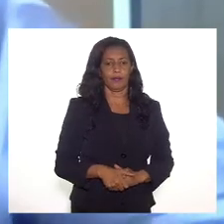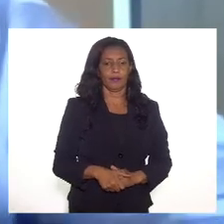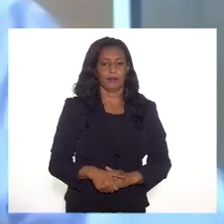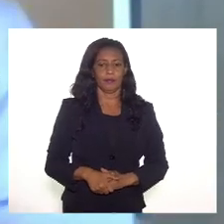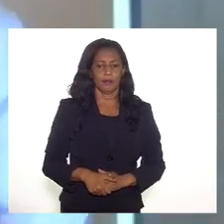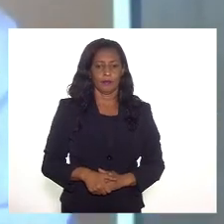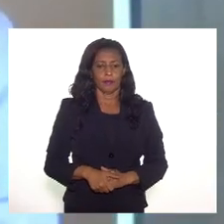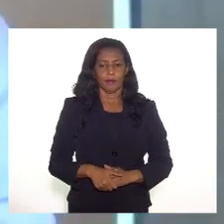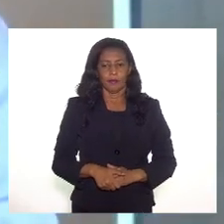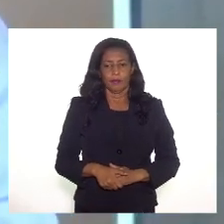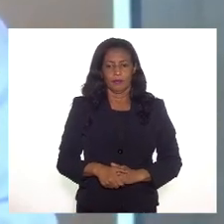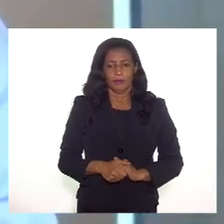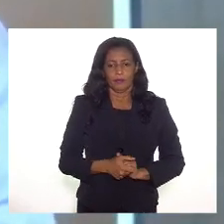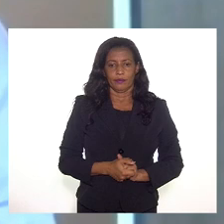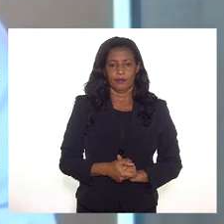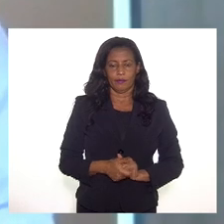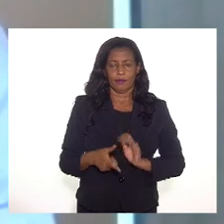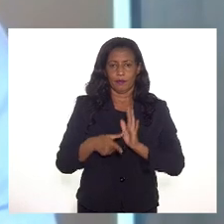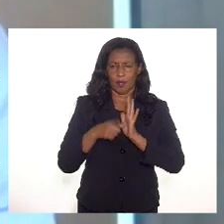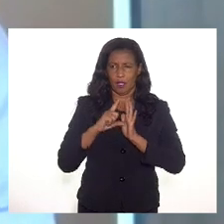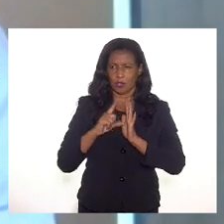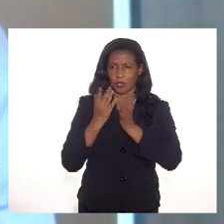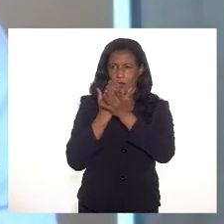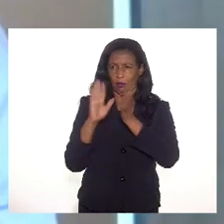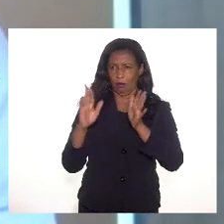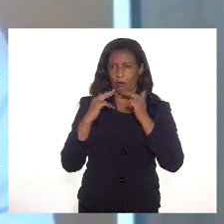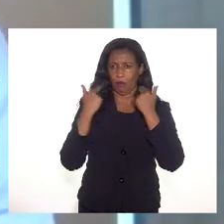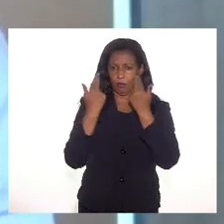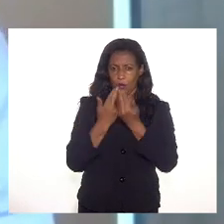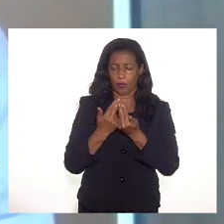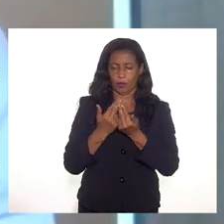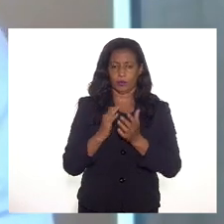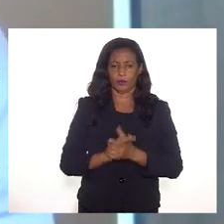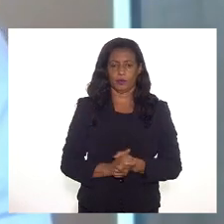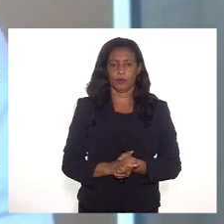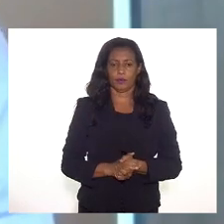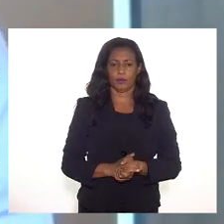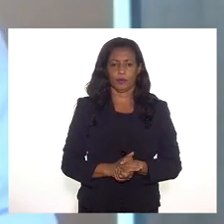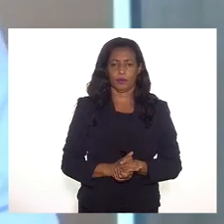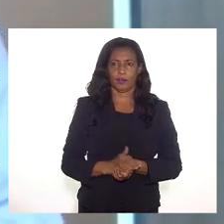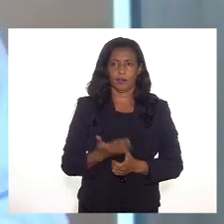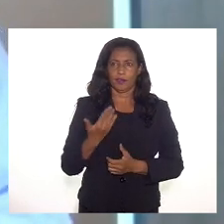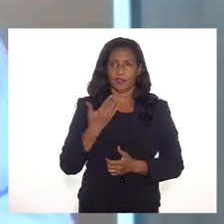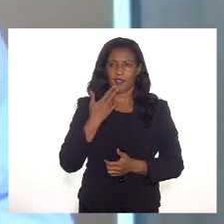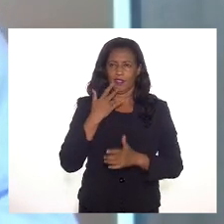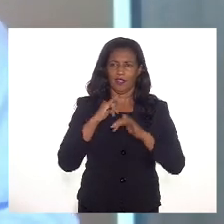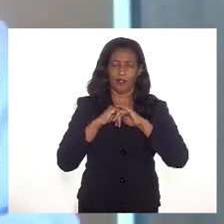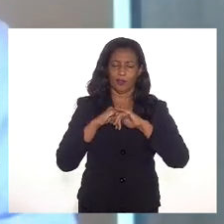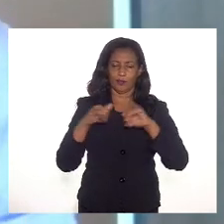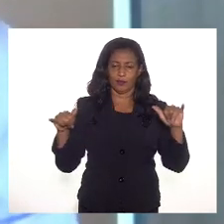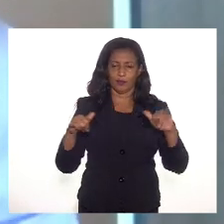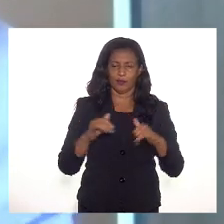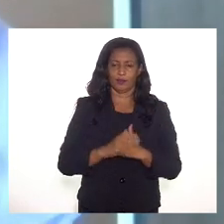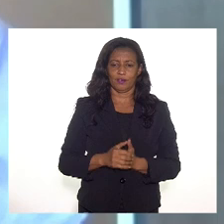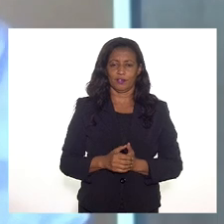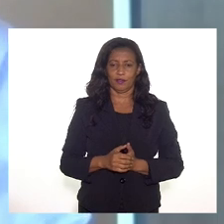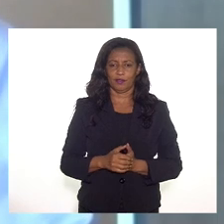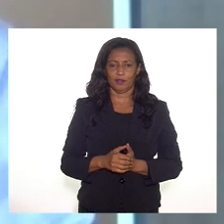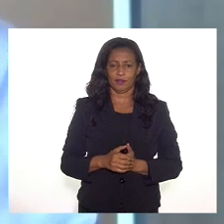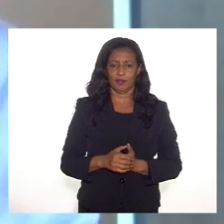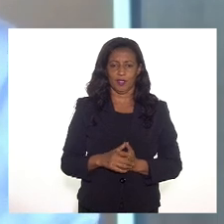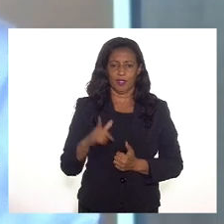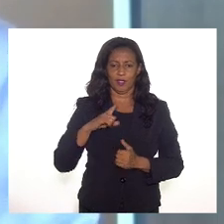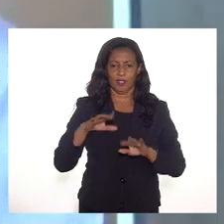Antes de encerrar a sessão, gostaria de anunciar que há sobre a